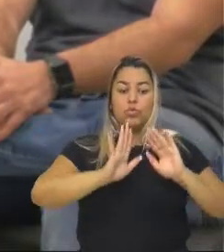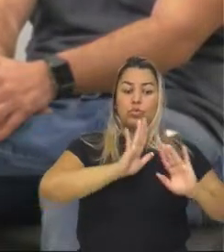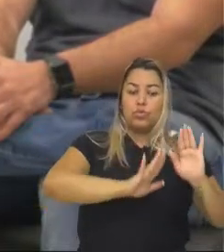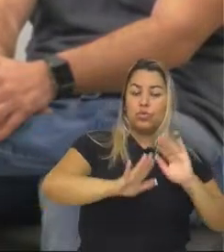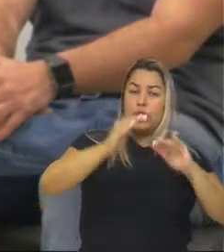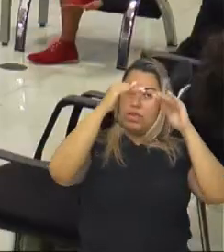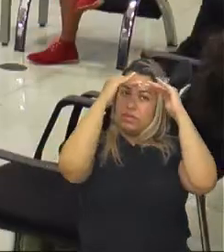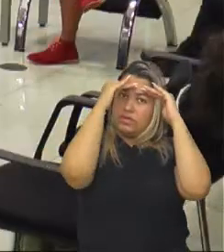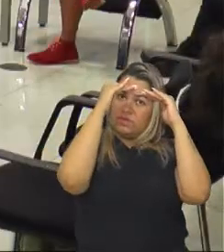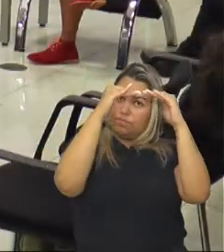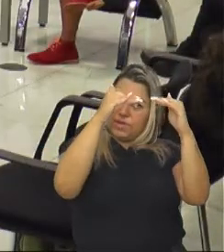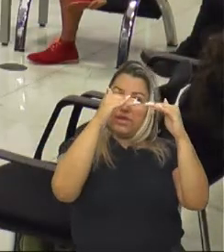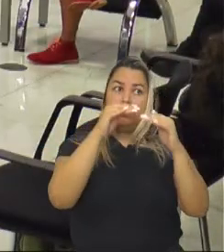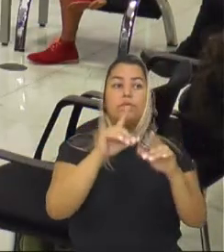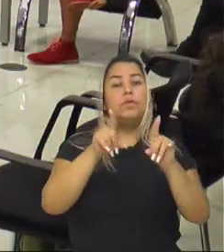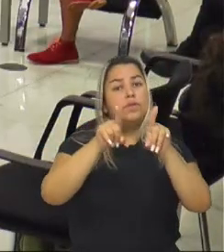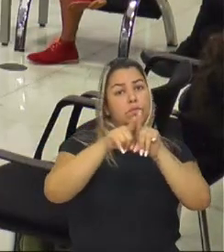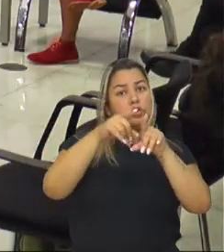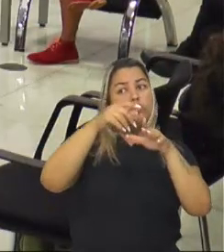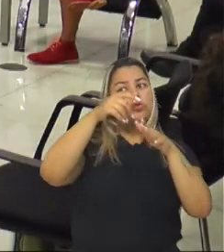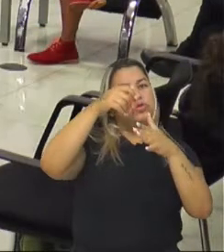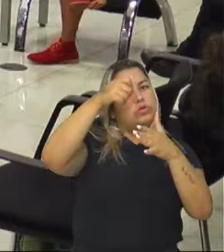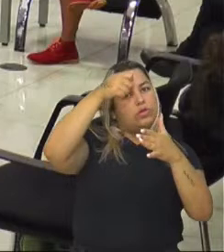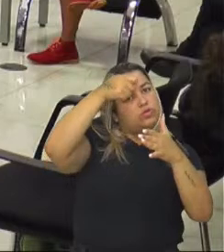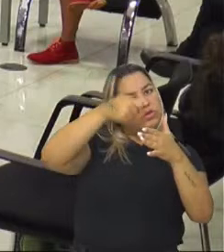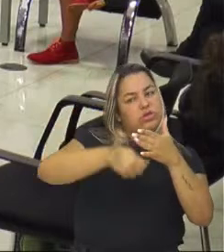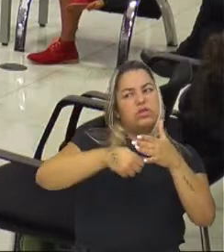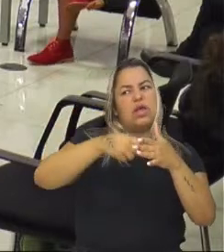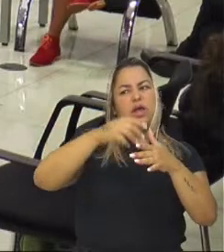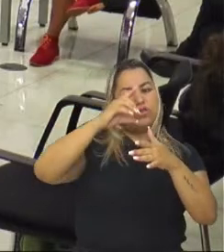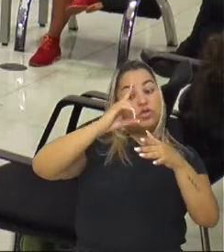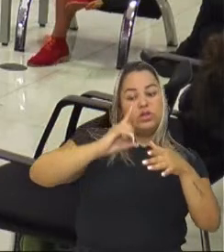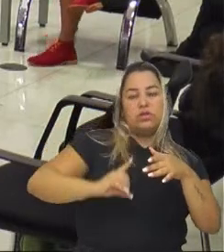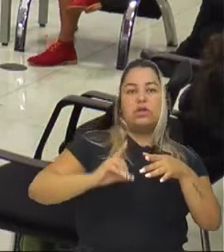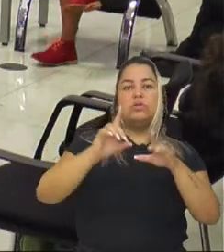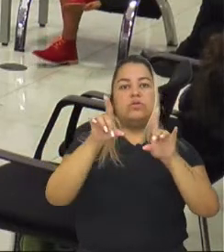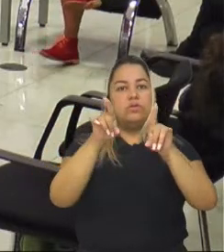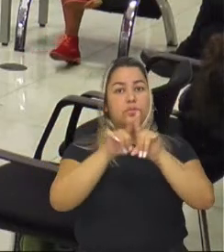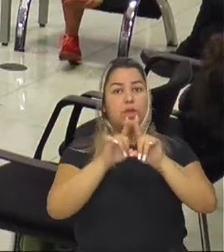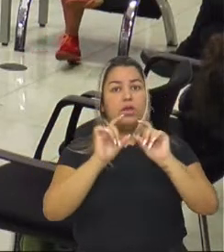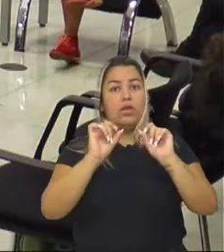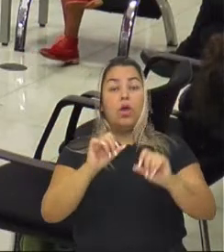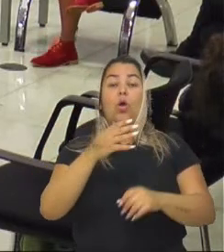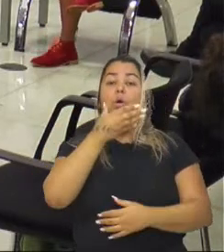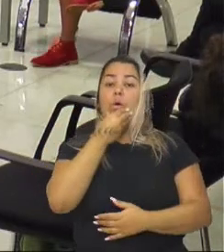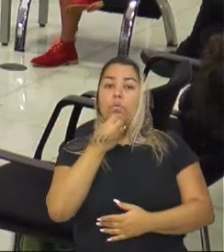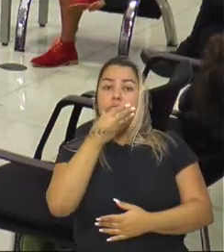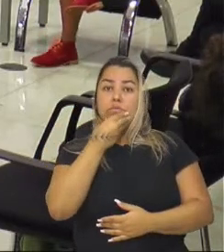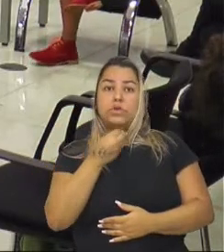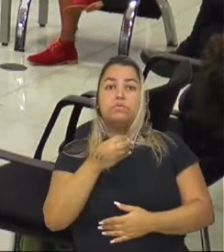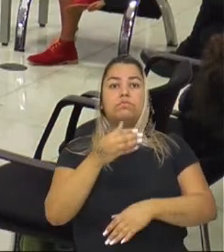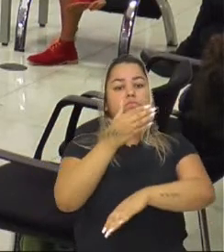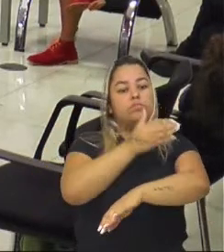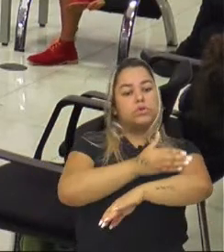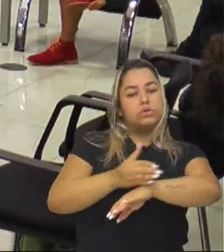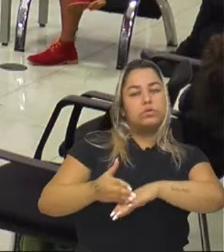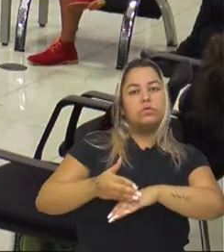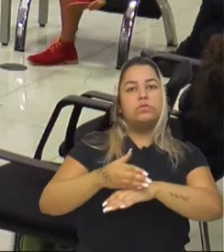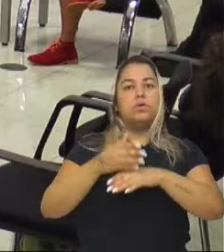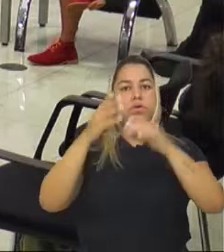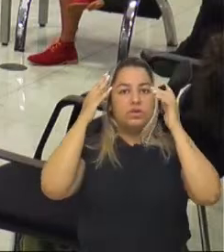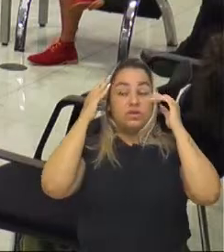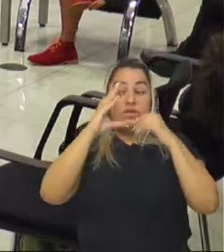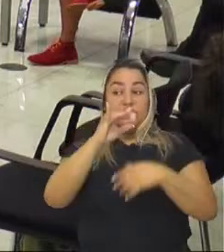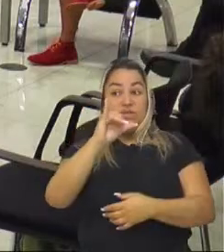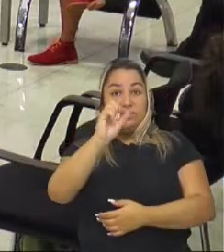Respeito e Dignidade das Pessoas Trans. Eu sou um homem branco, de cabelos grisalhos, um homem cis e